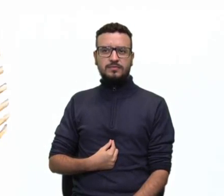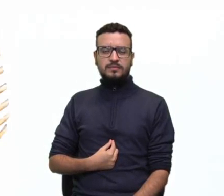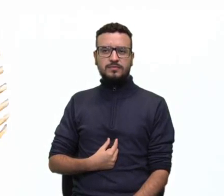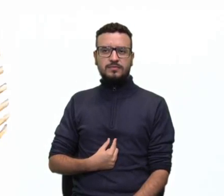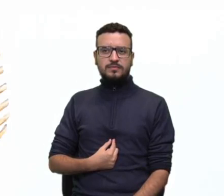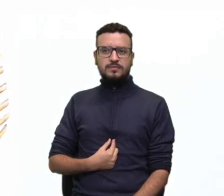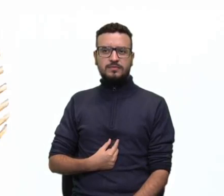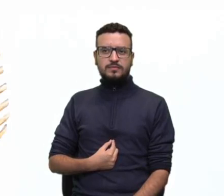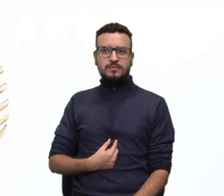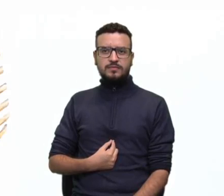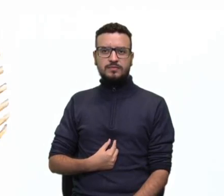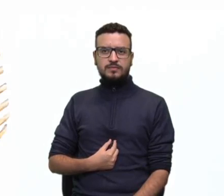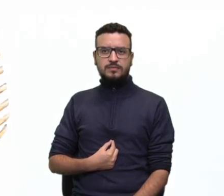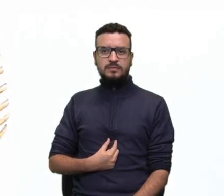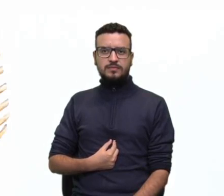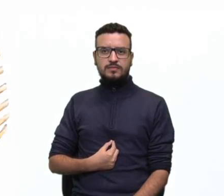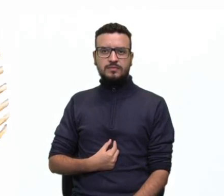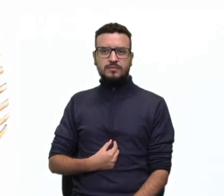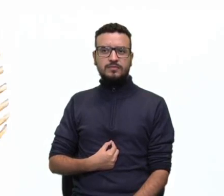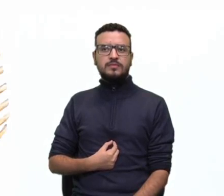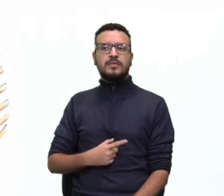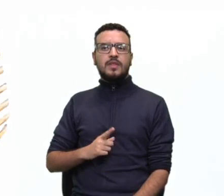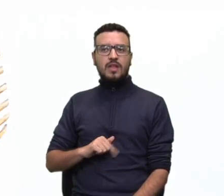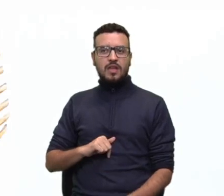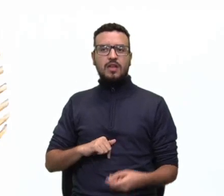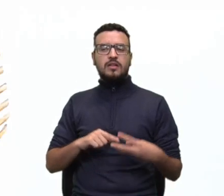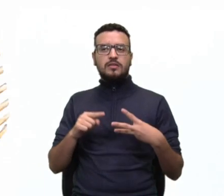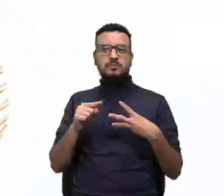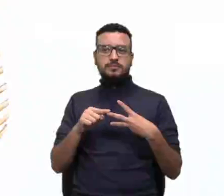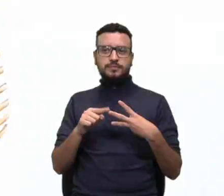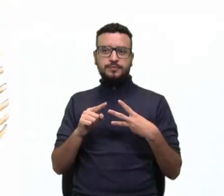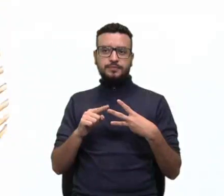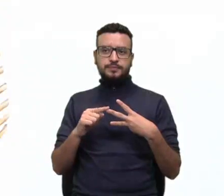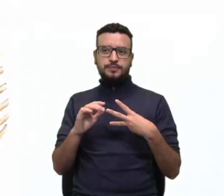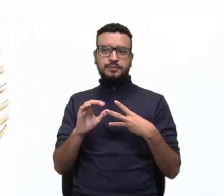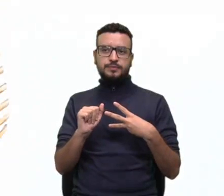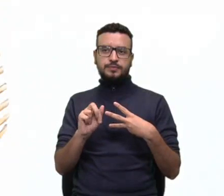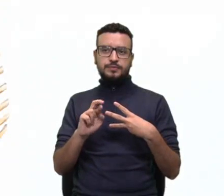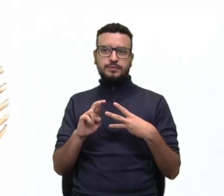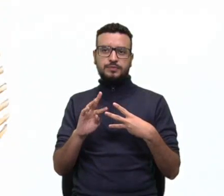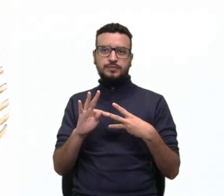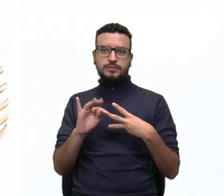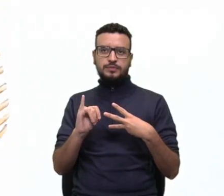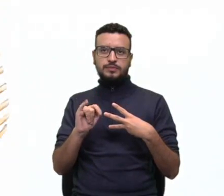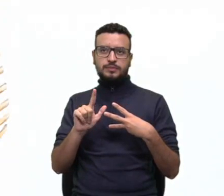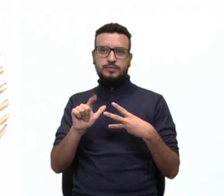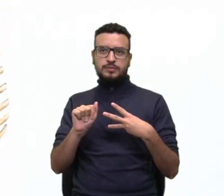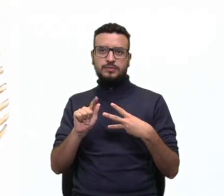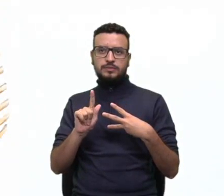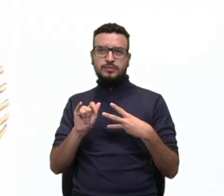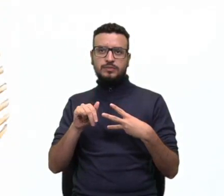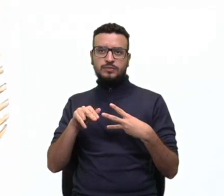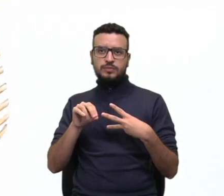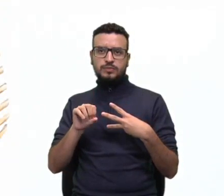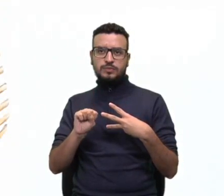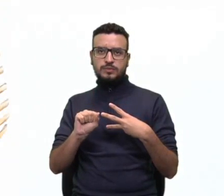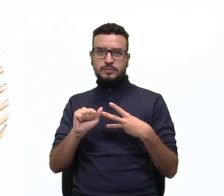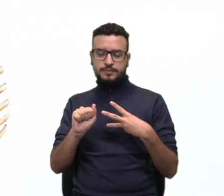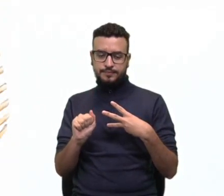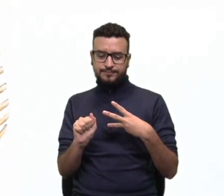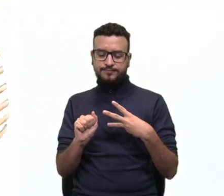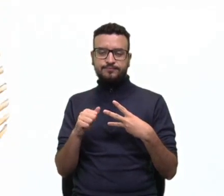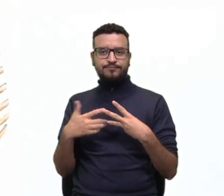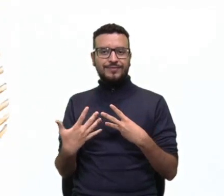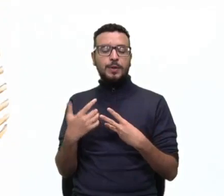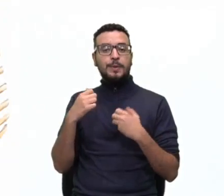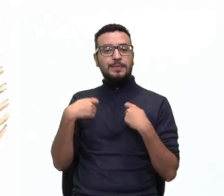Aqui. Ela é do tipo cartilaginosa. Então, em alguns pontos, você